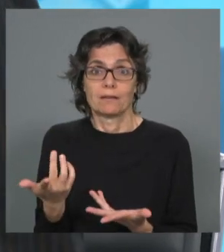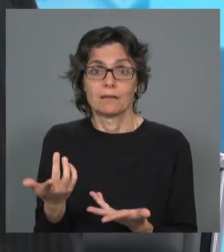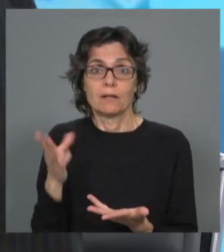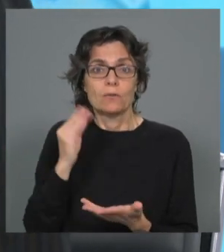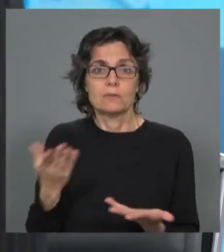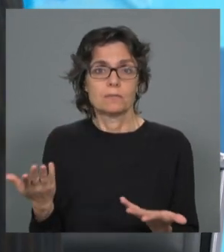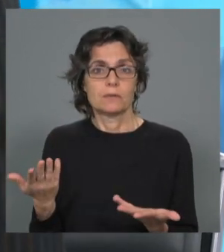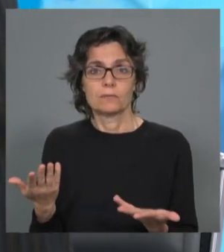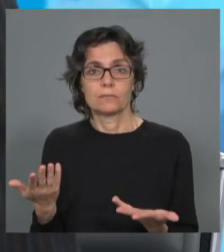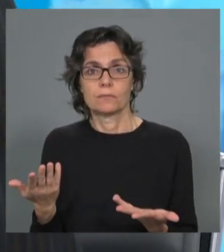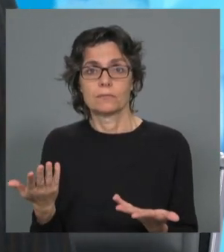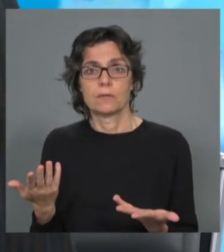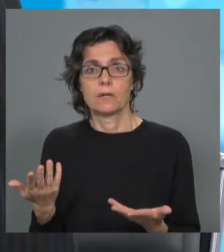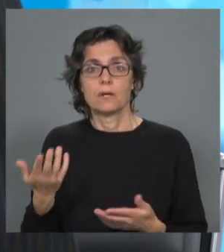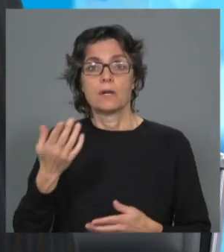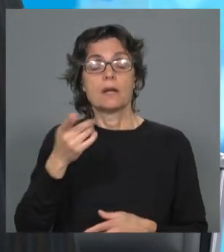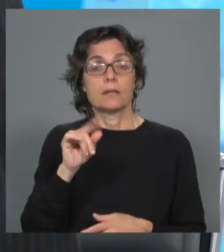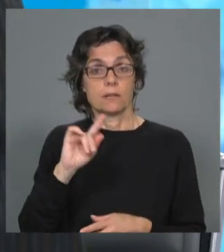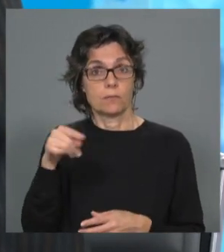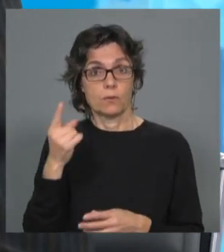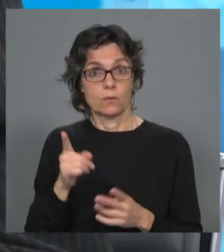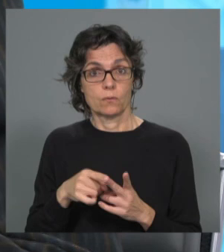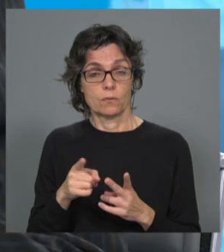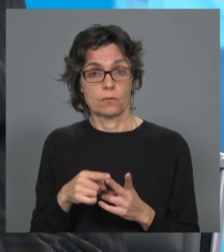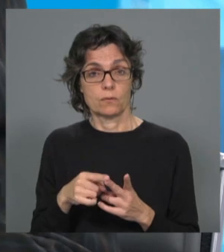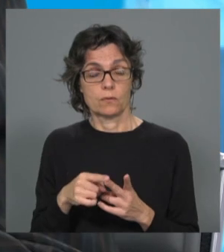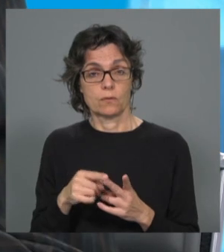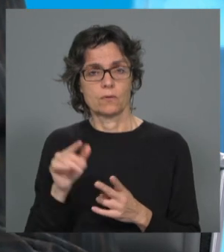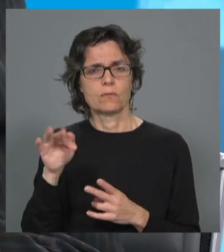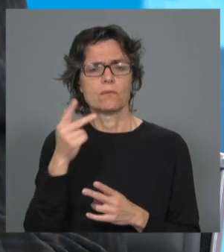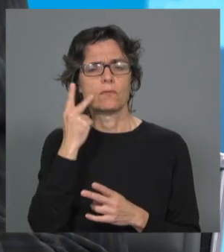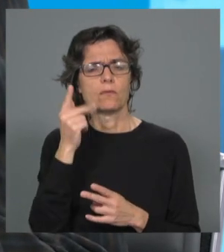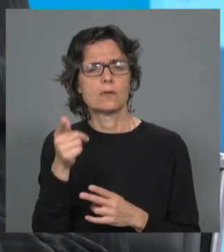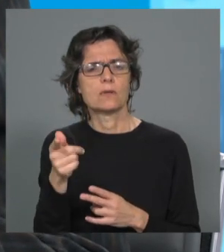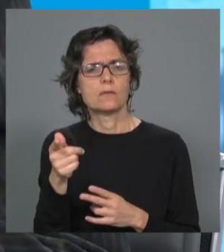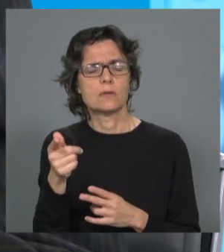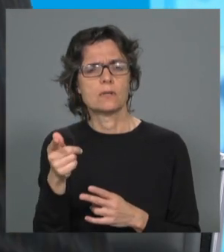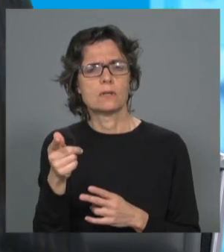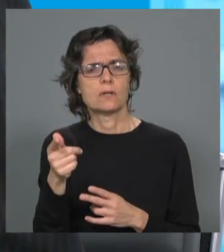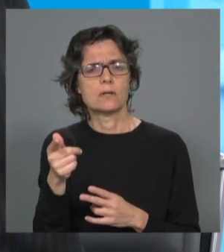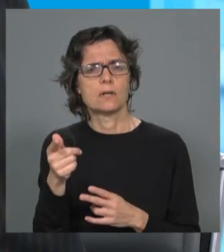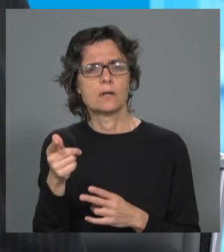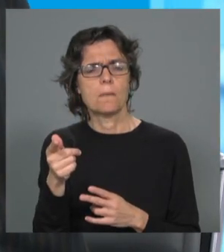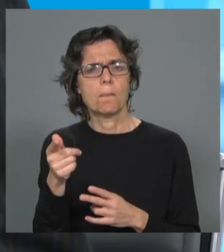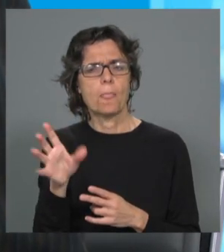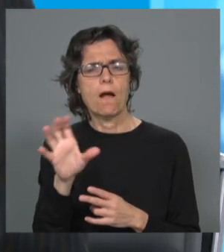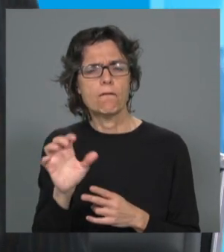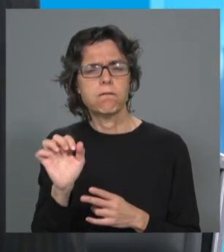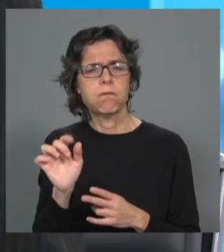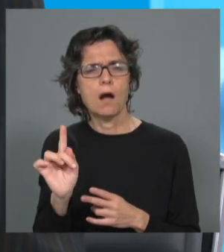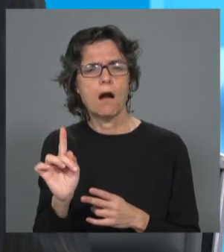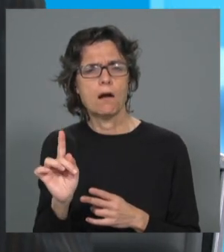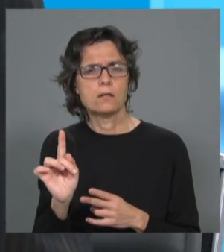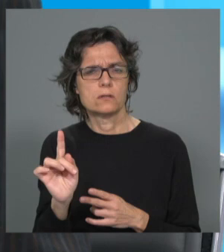E depois há outra questão, que é o final de vida está presente ou não está presente? Porque nós, os